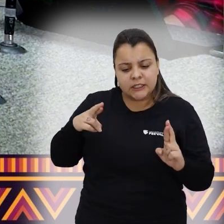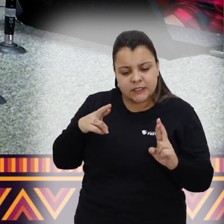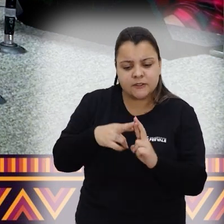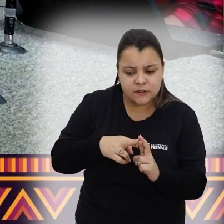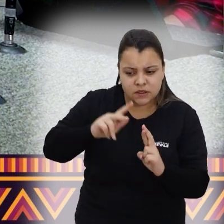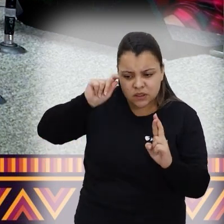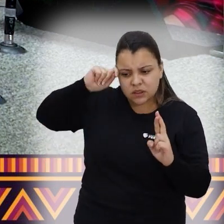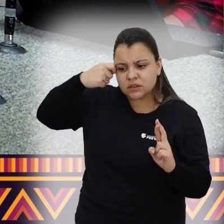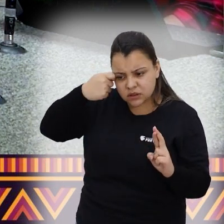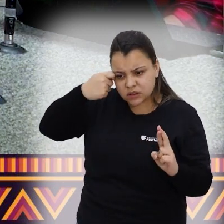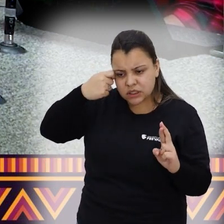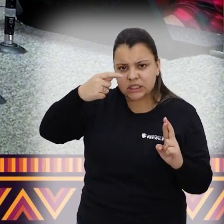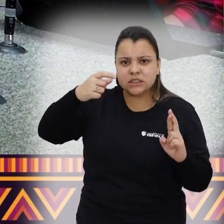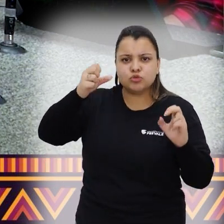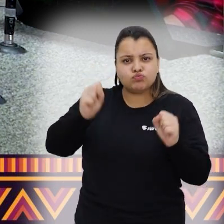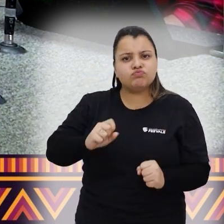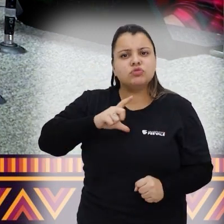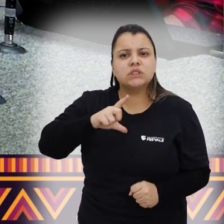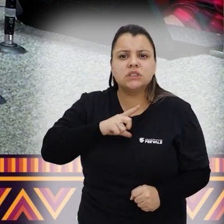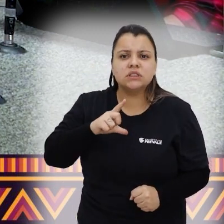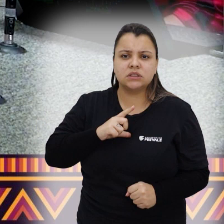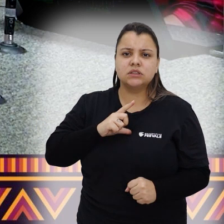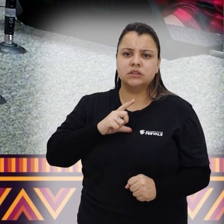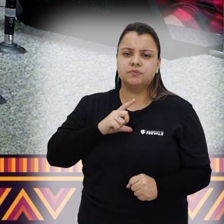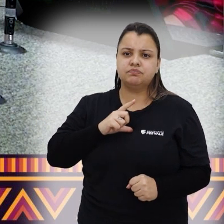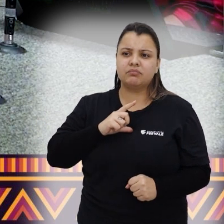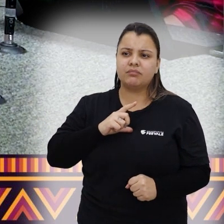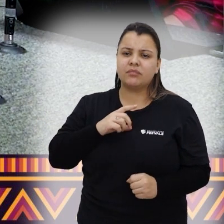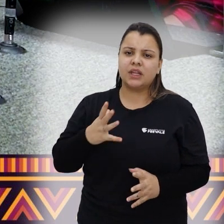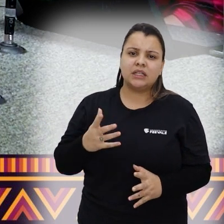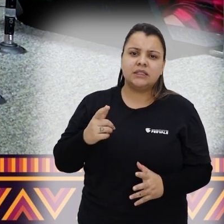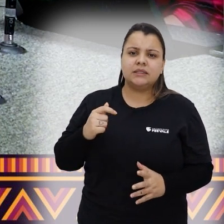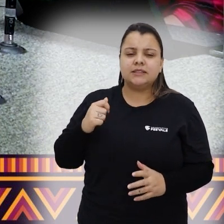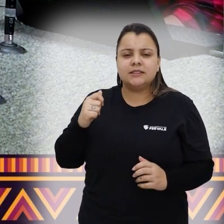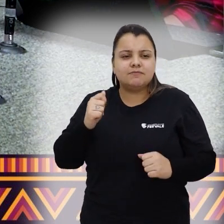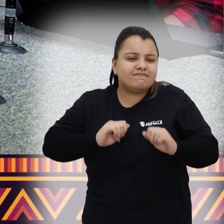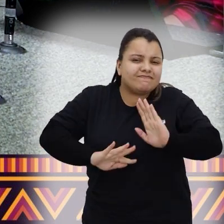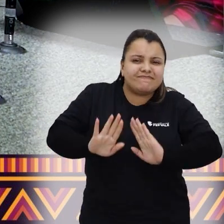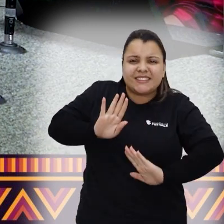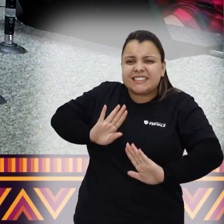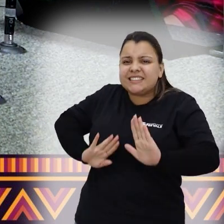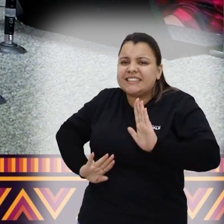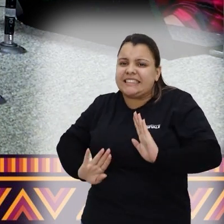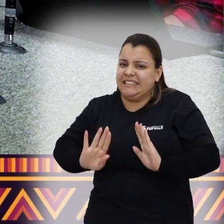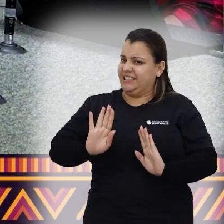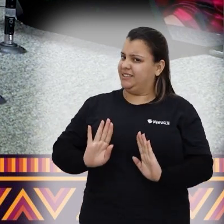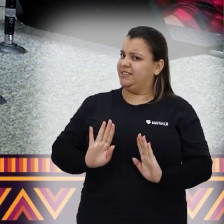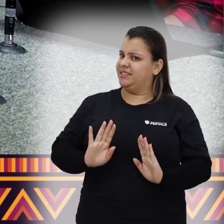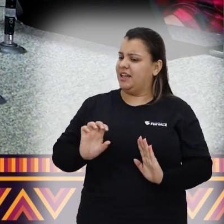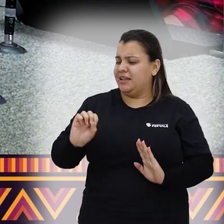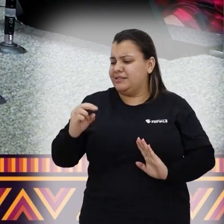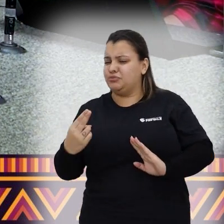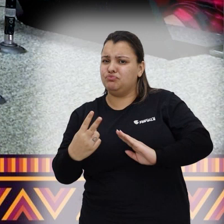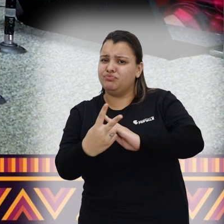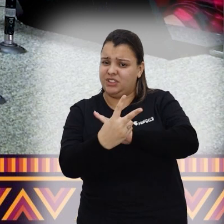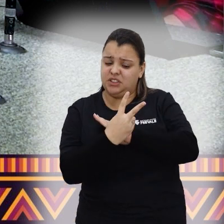afro-brasileiras que eu pudesse ter, numa tentativa de defesa ou numa tentativa de